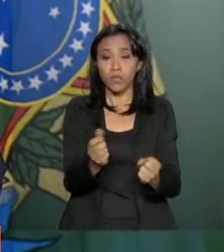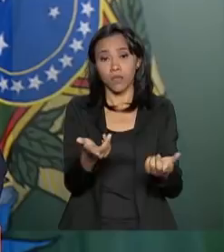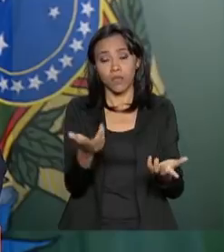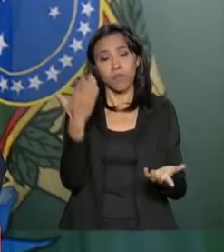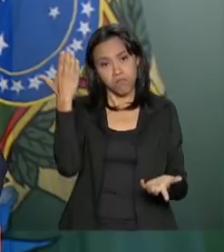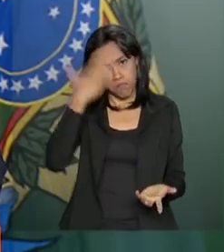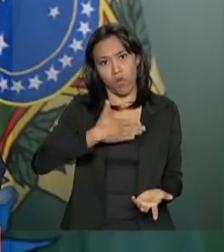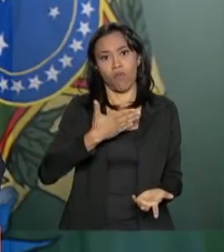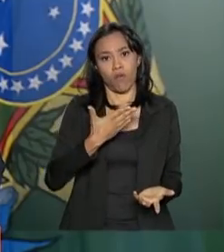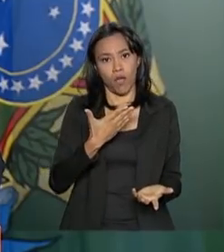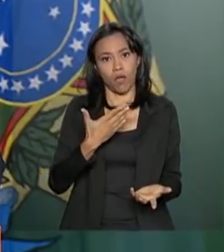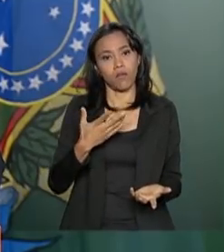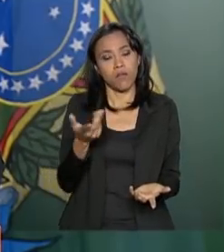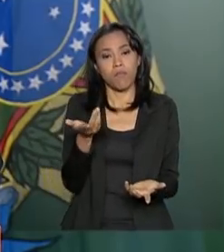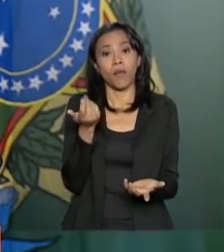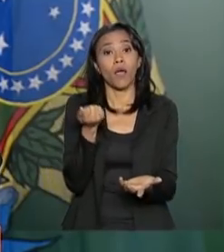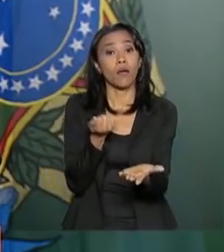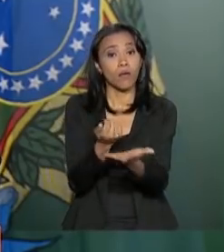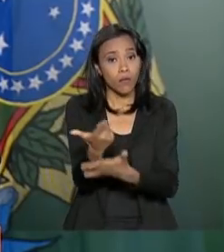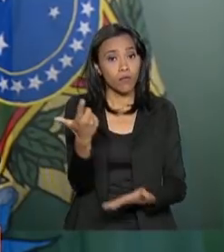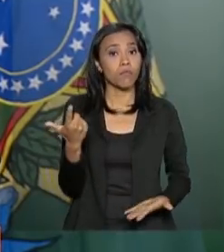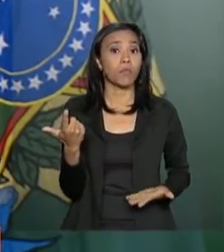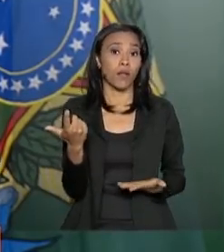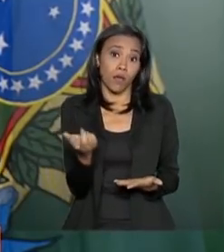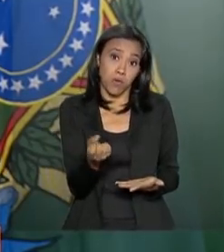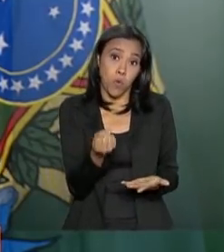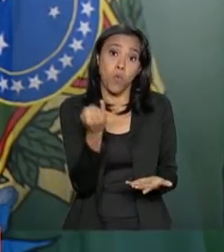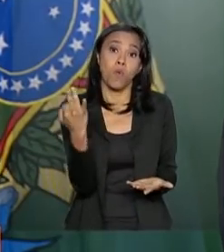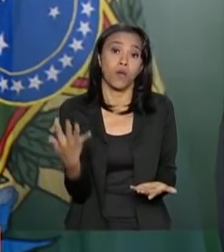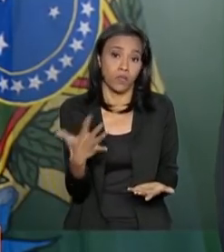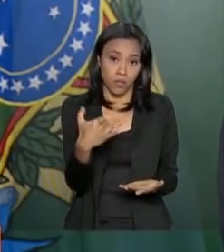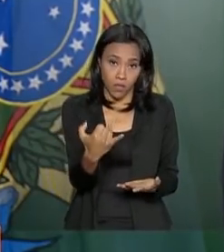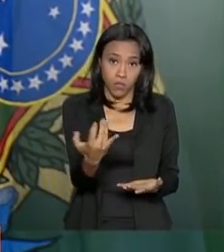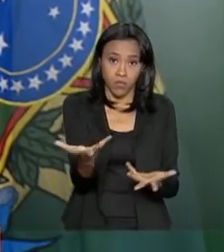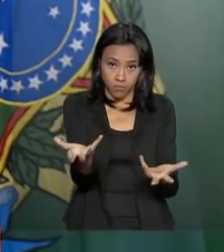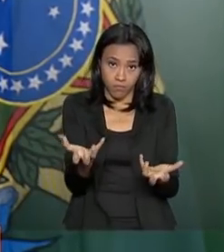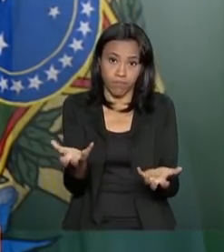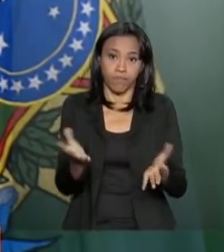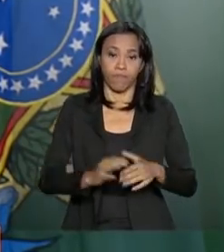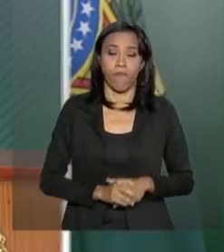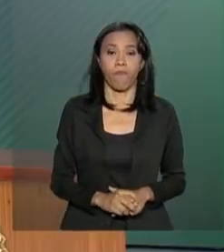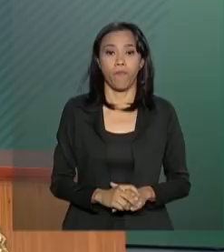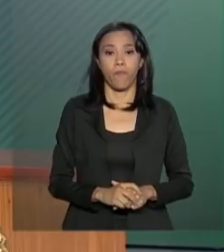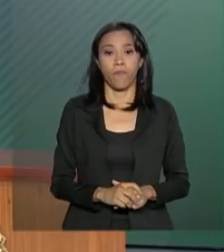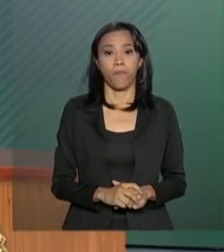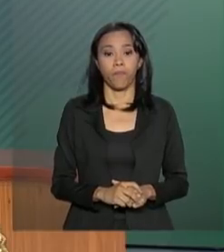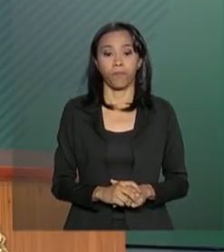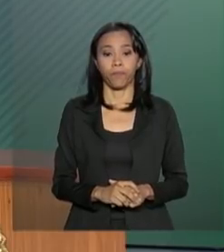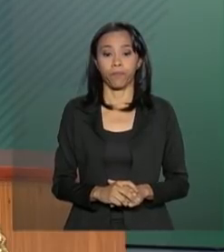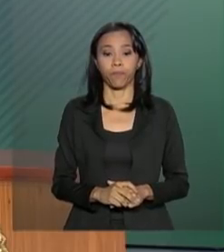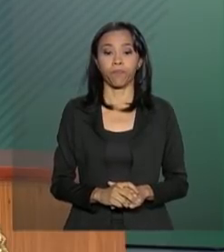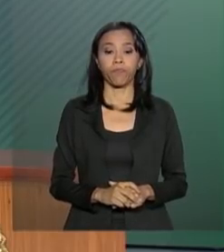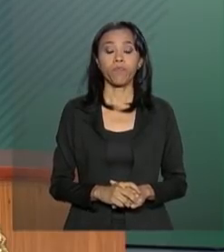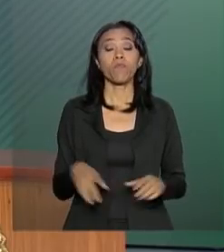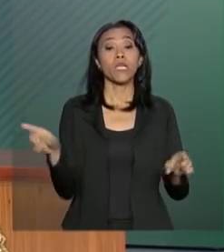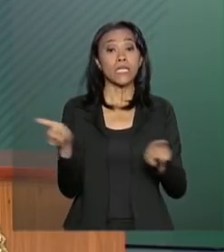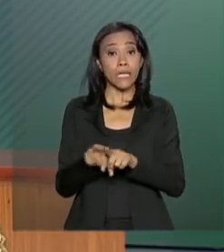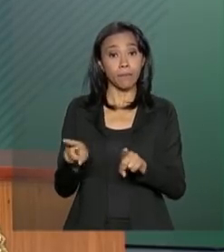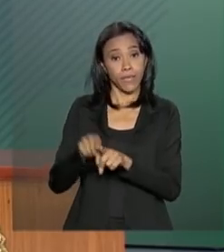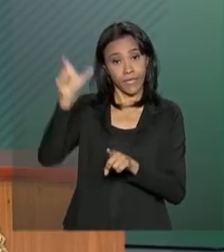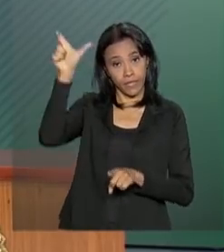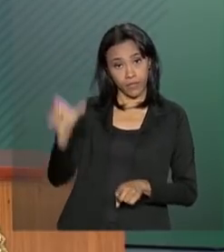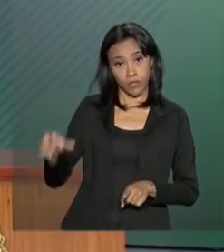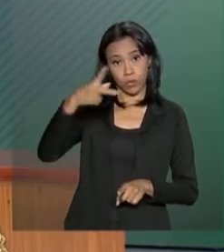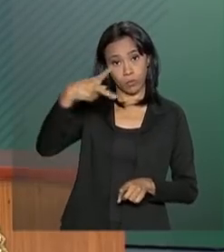comprovando então obter uma maior quantidade de armas Presidente também